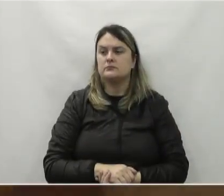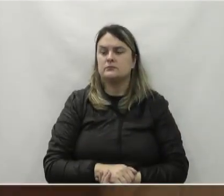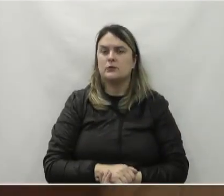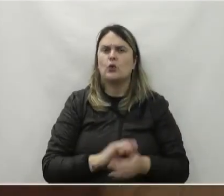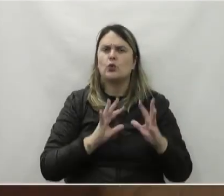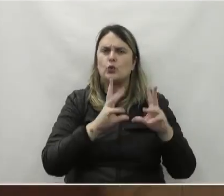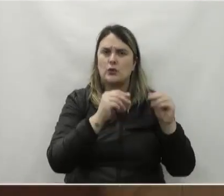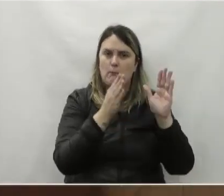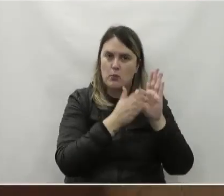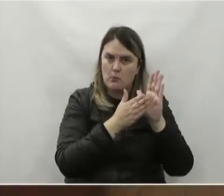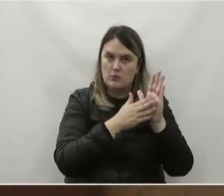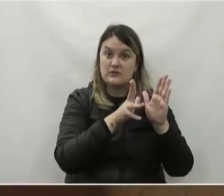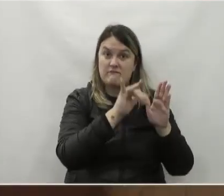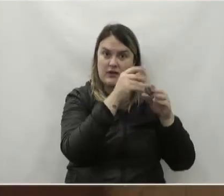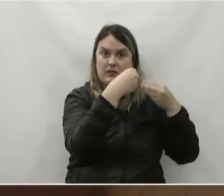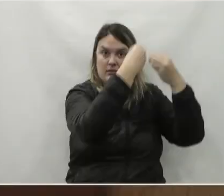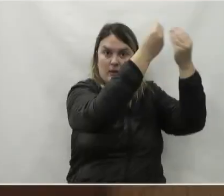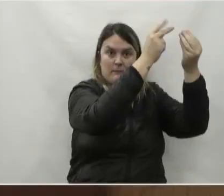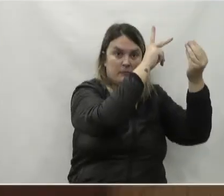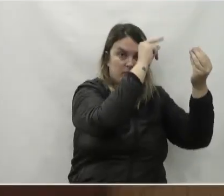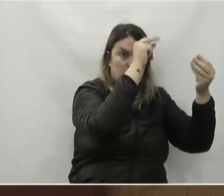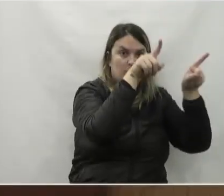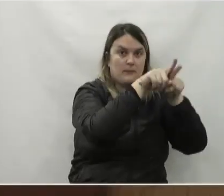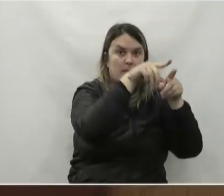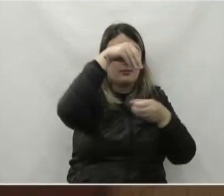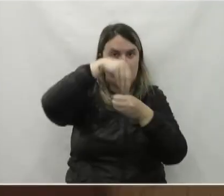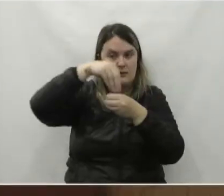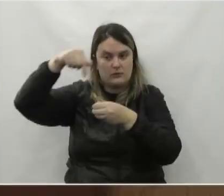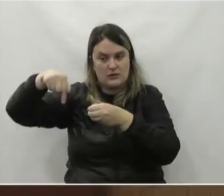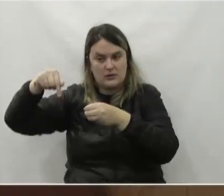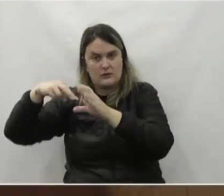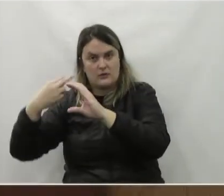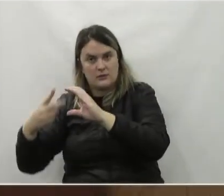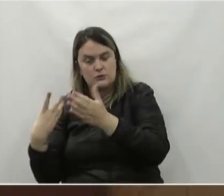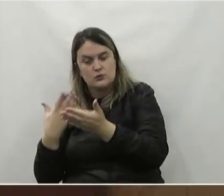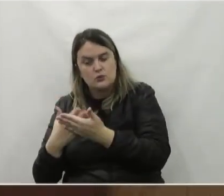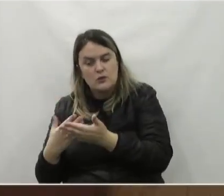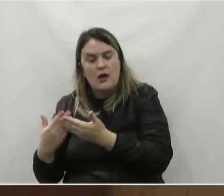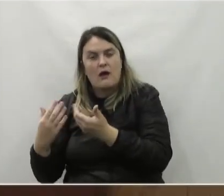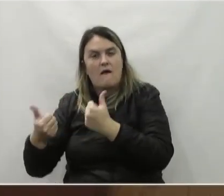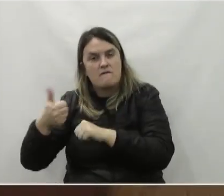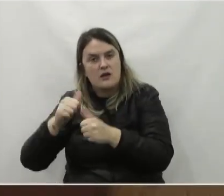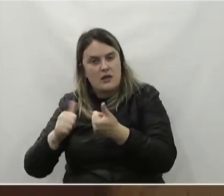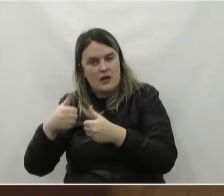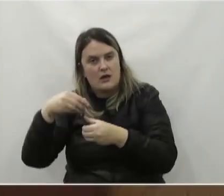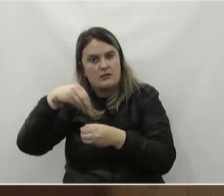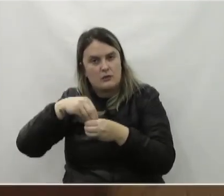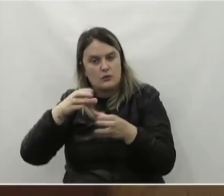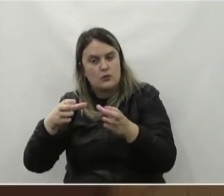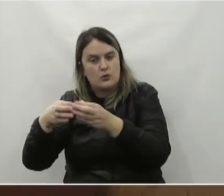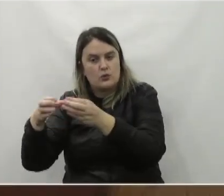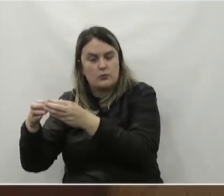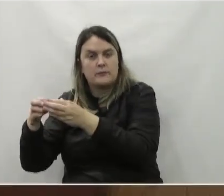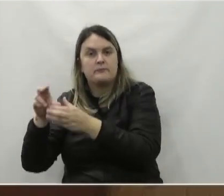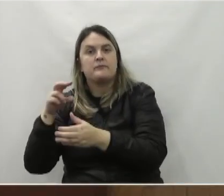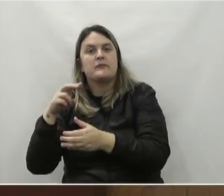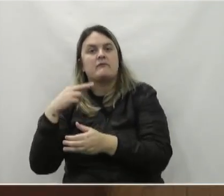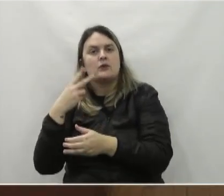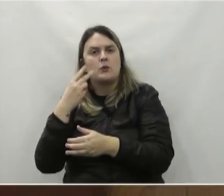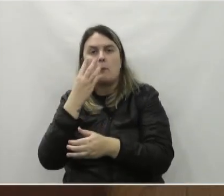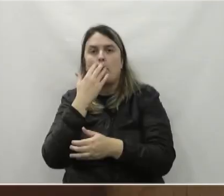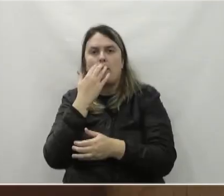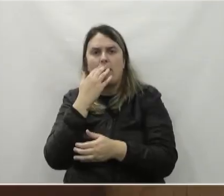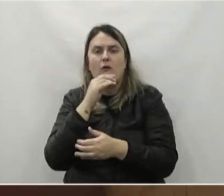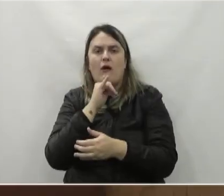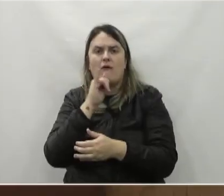As indicações serão enviadas aos órgãos competentes. Os projetos serão encaminhados às devidas comissões. Solicito ao vereador Marcos Borracha Caos que informe se